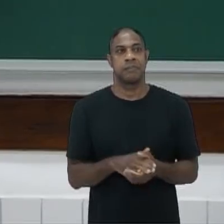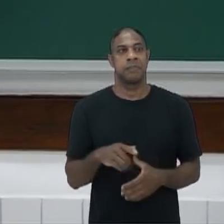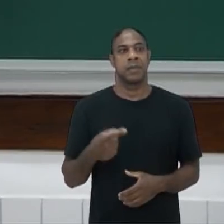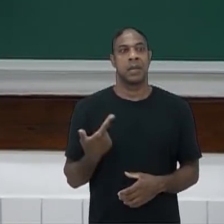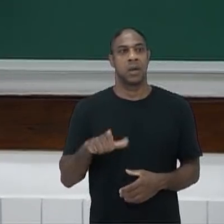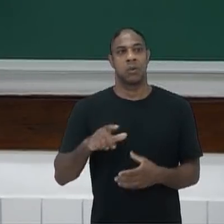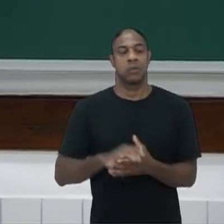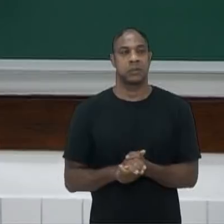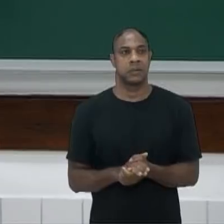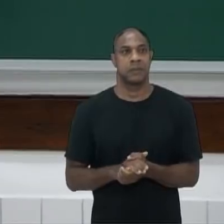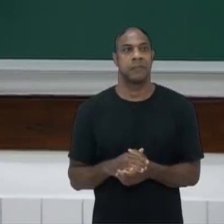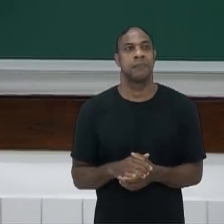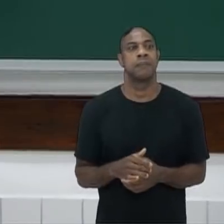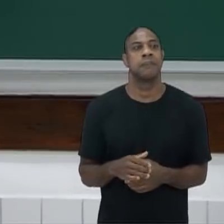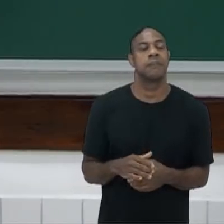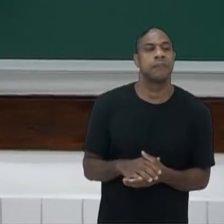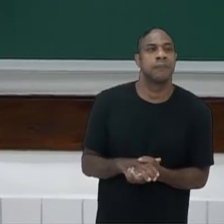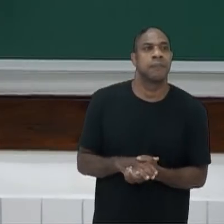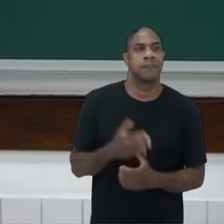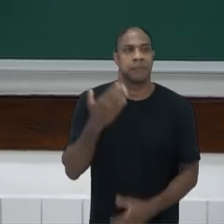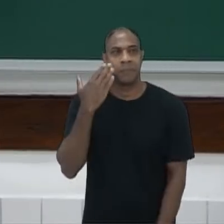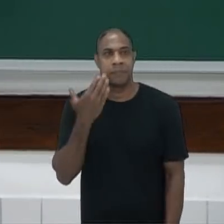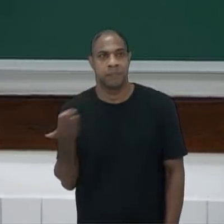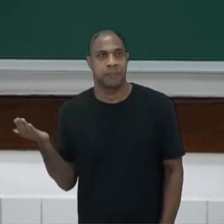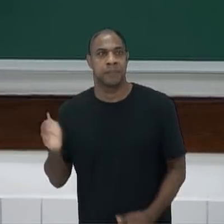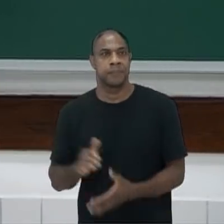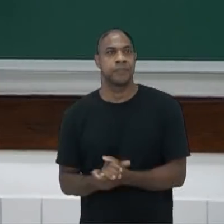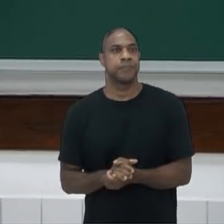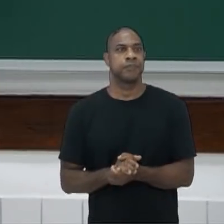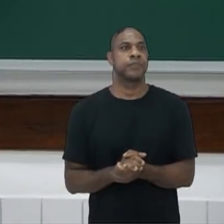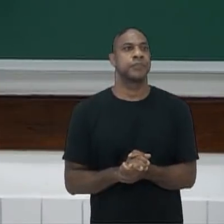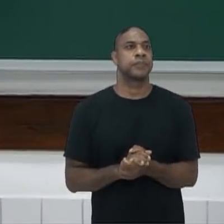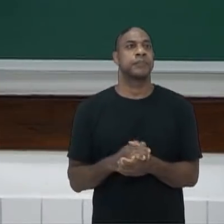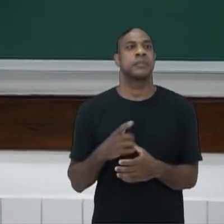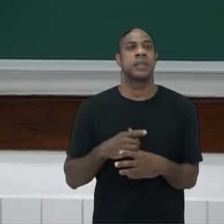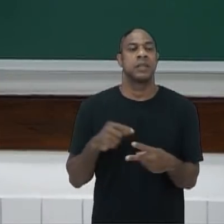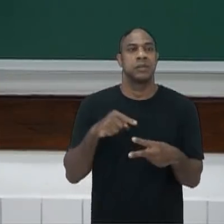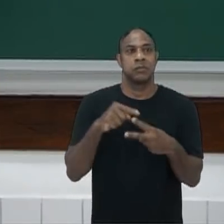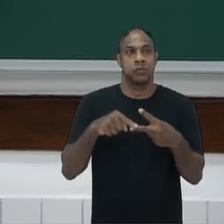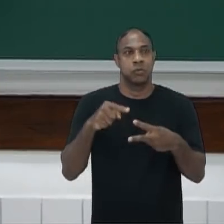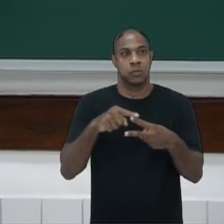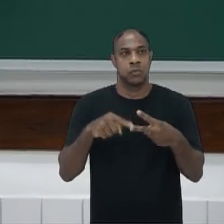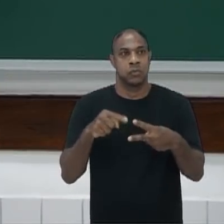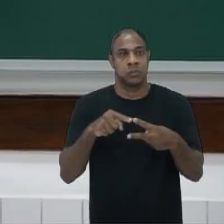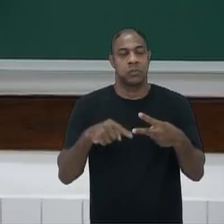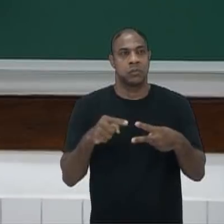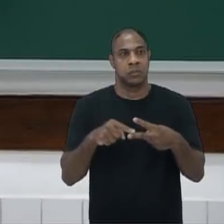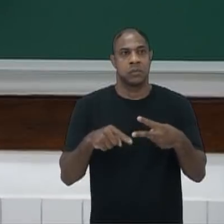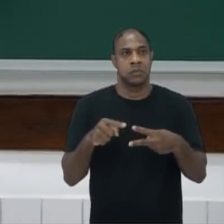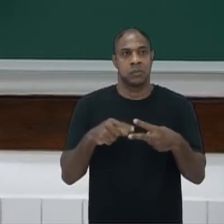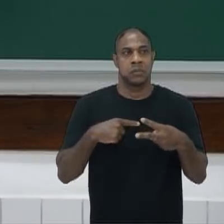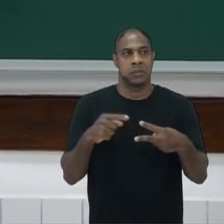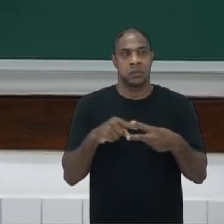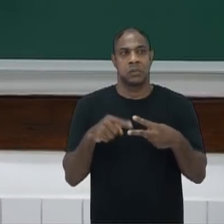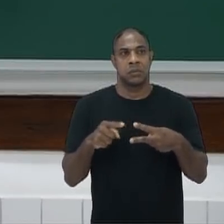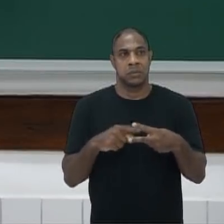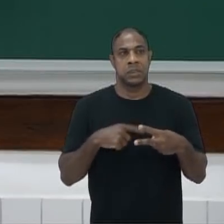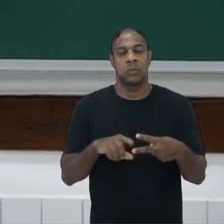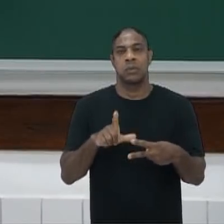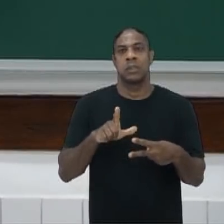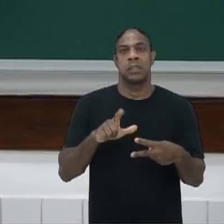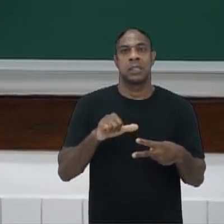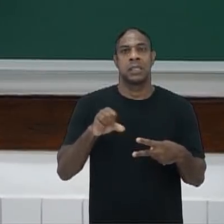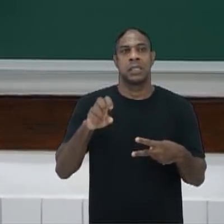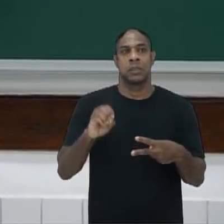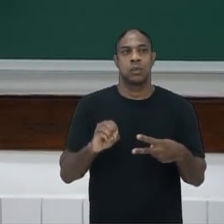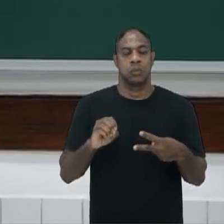outra organela se chama retículo endoplasmático. Ele é dividido em dois: retículo endoplasmático liso